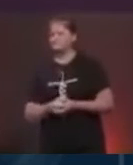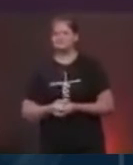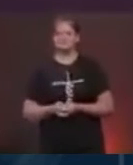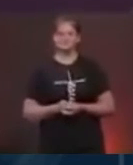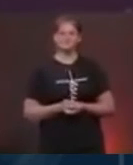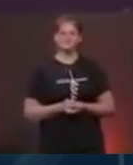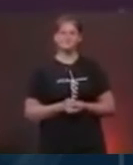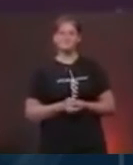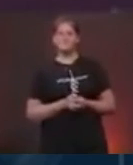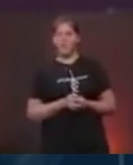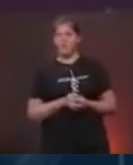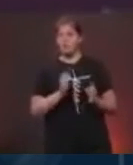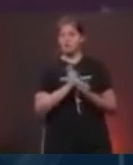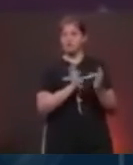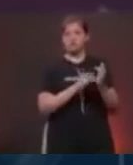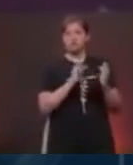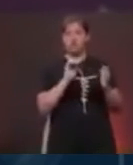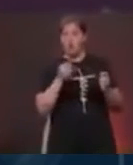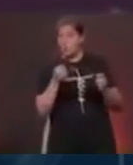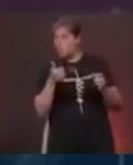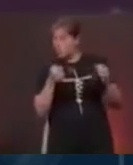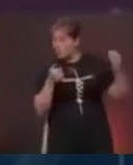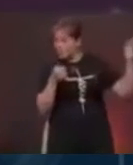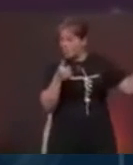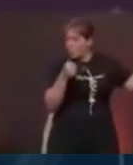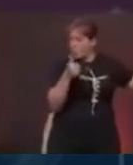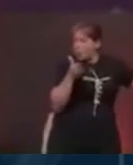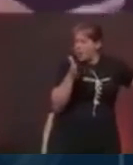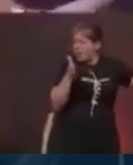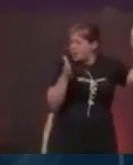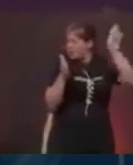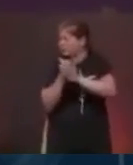informações, ele já está na metade do caminho.